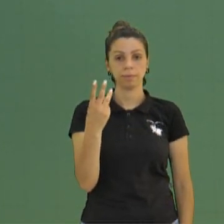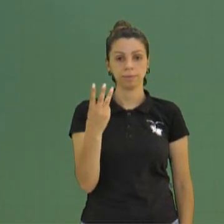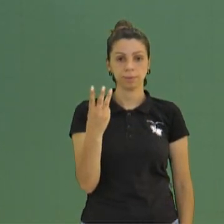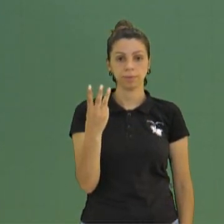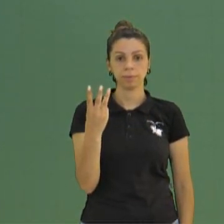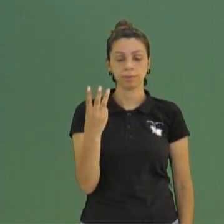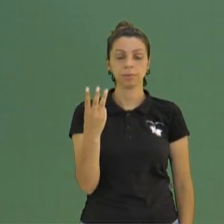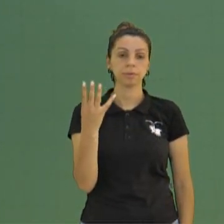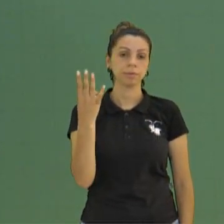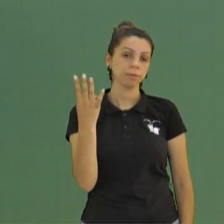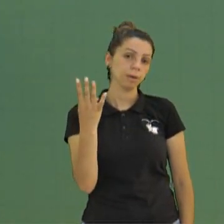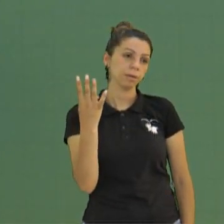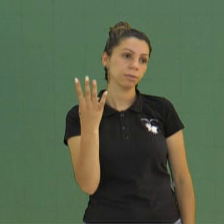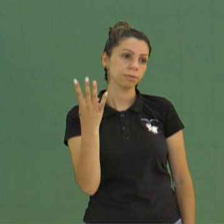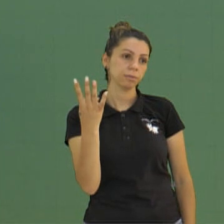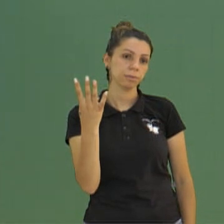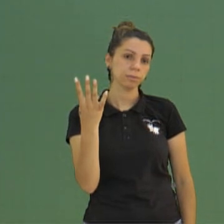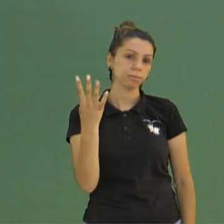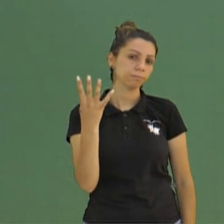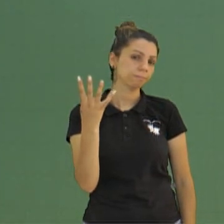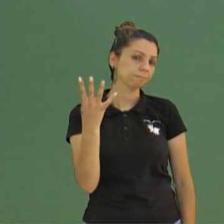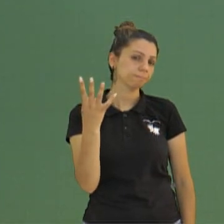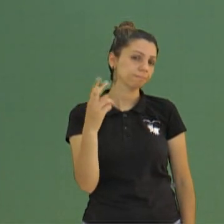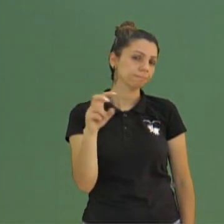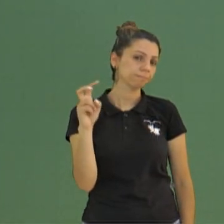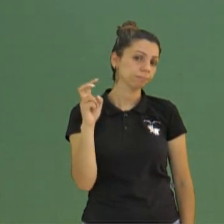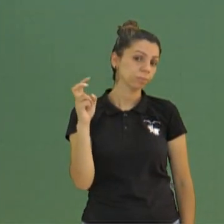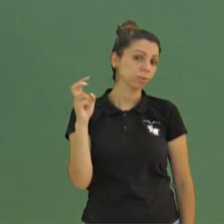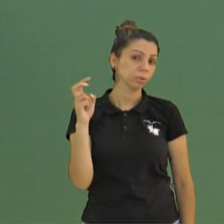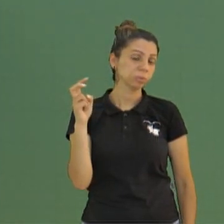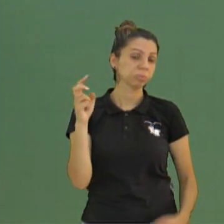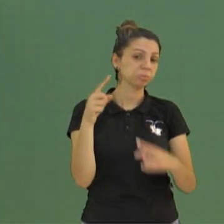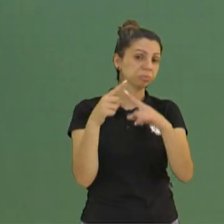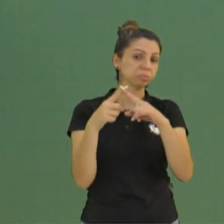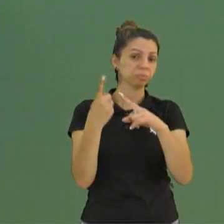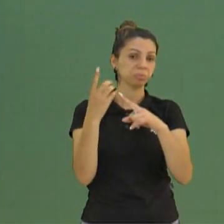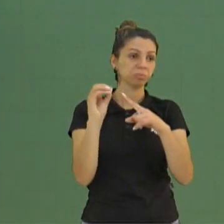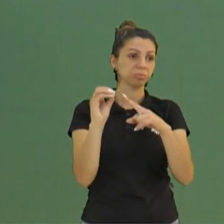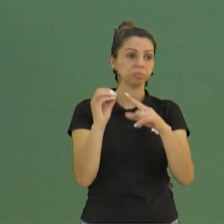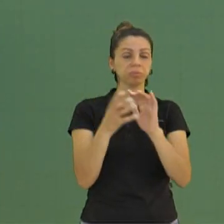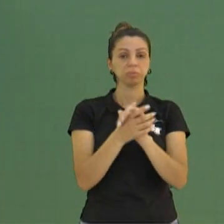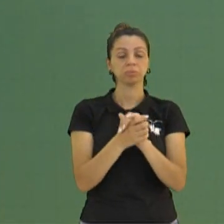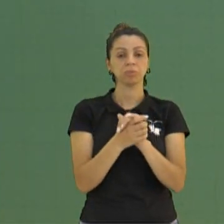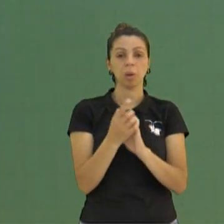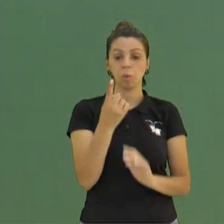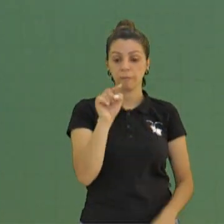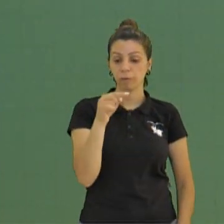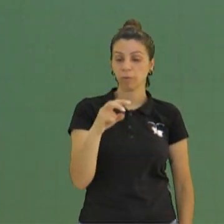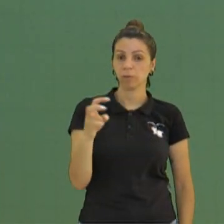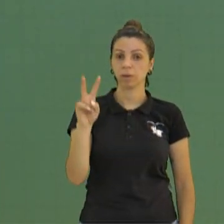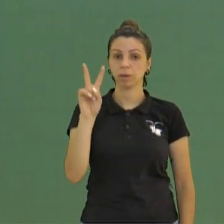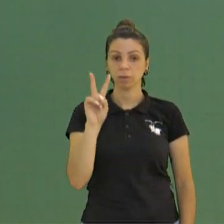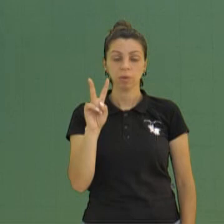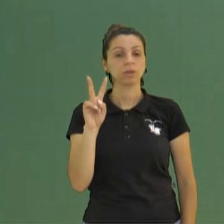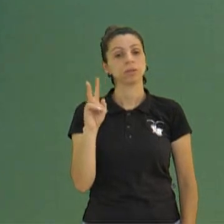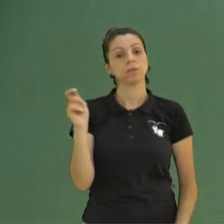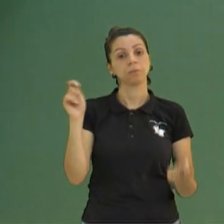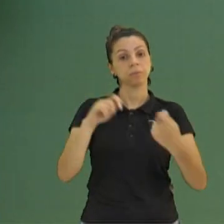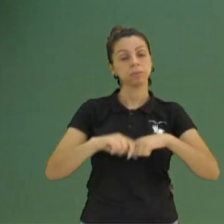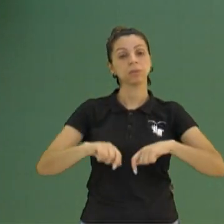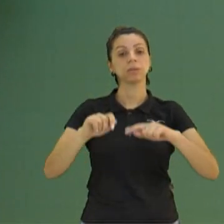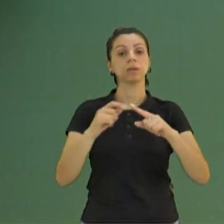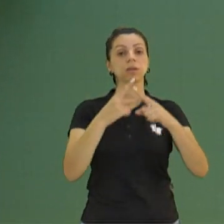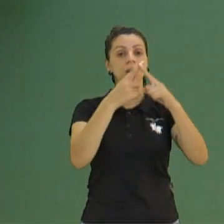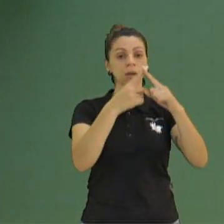3, 4, 5. Para chegar no 1,2, eu vou precisar de mais 5 multiplicações por